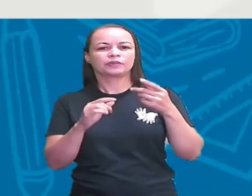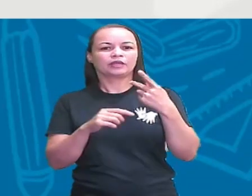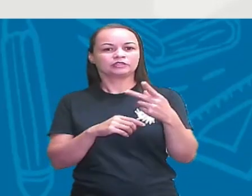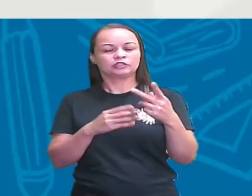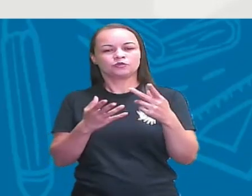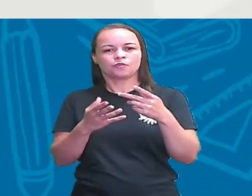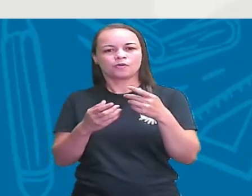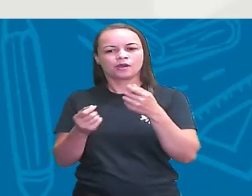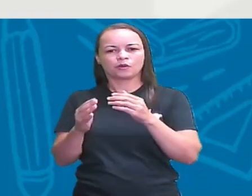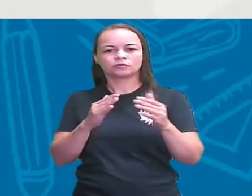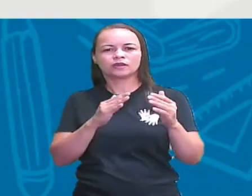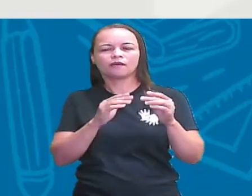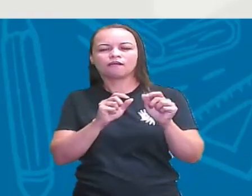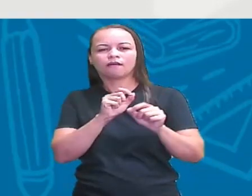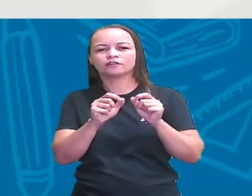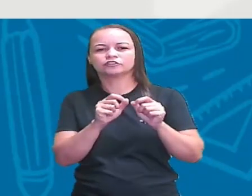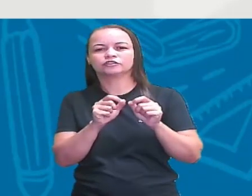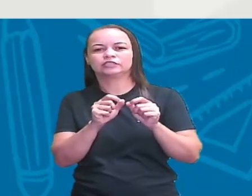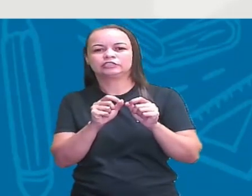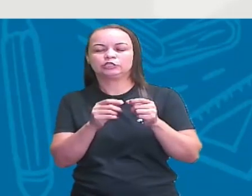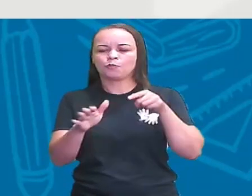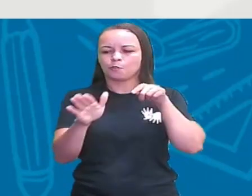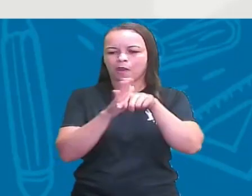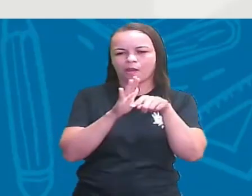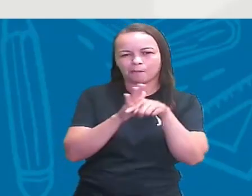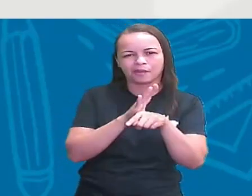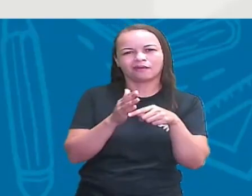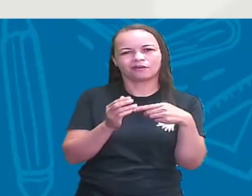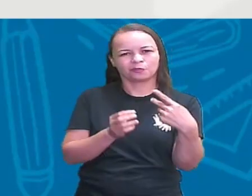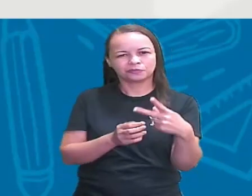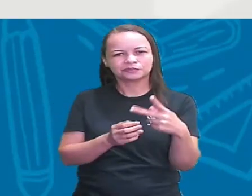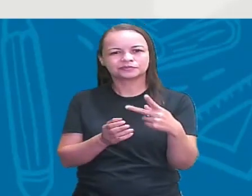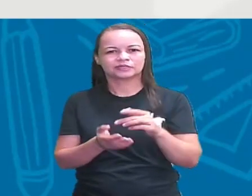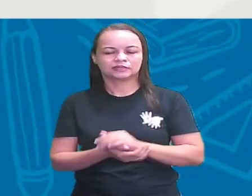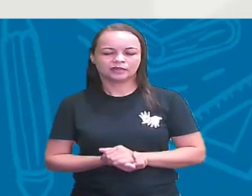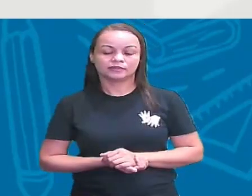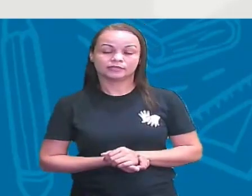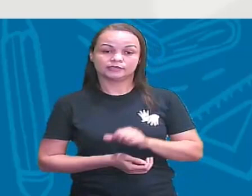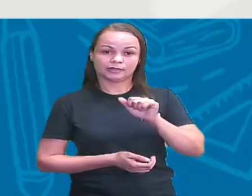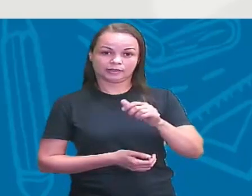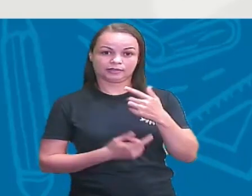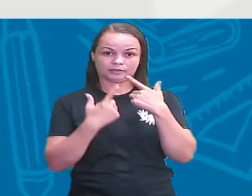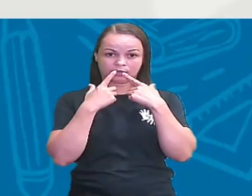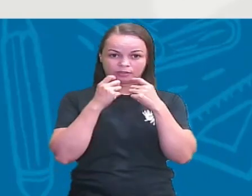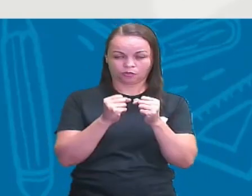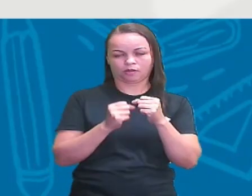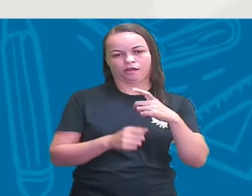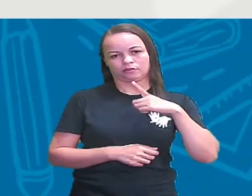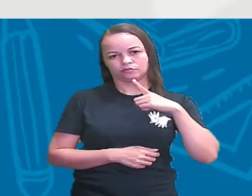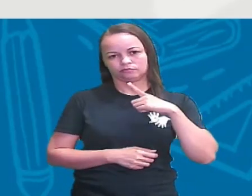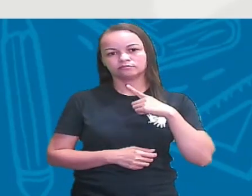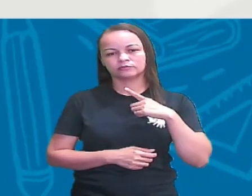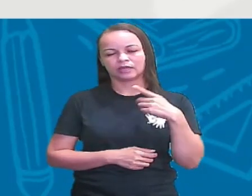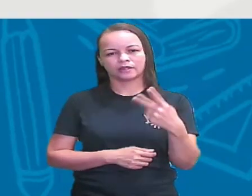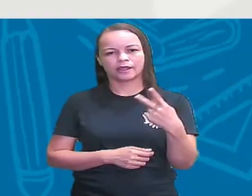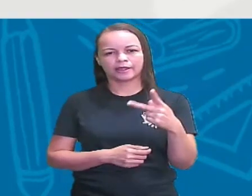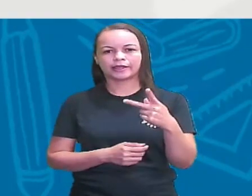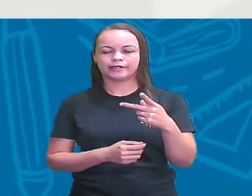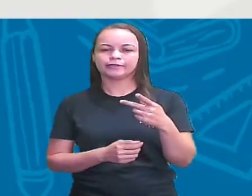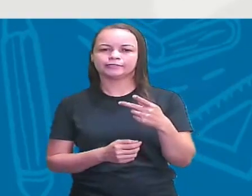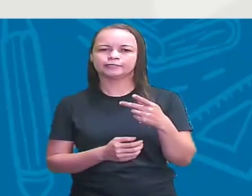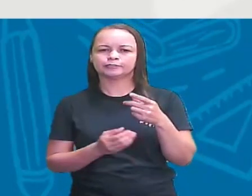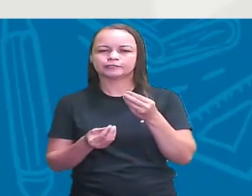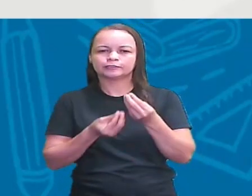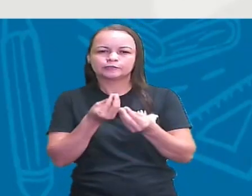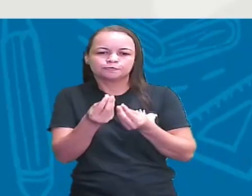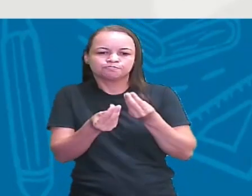de uma abordagem, de uma maneira de uma pergunta. Então, é a linguagem. A linguagem tem essa